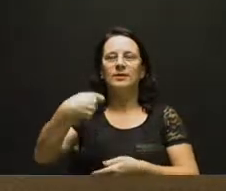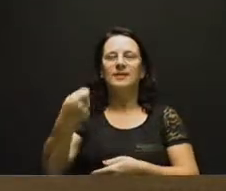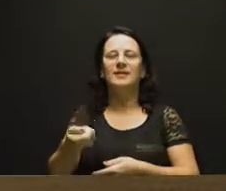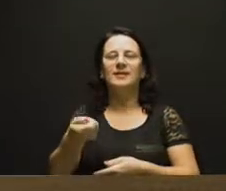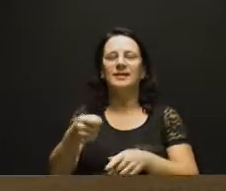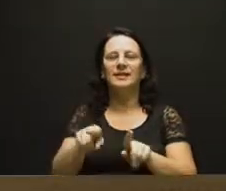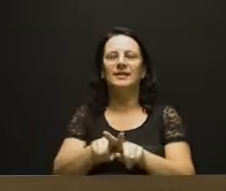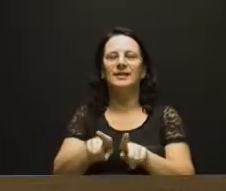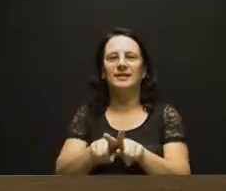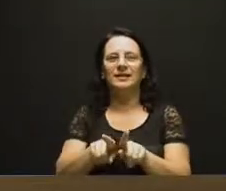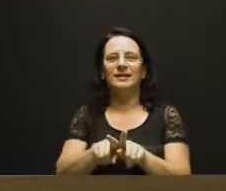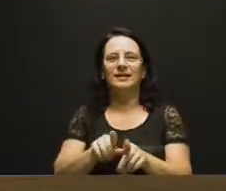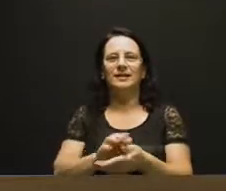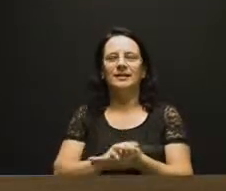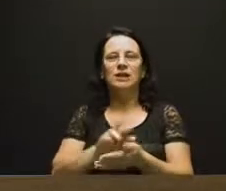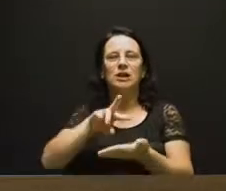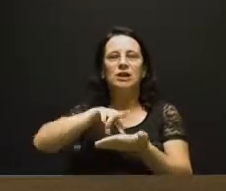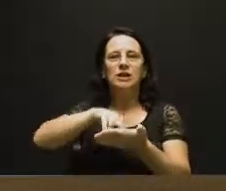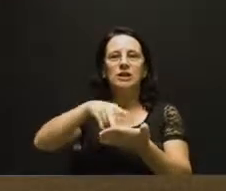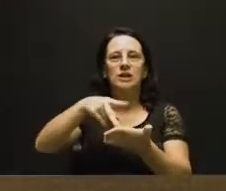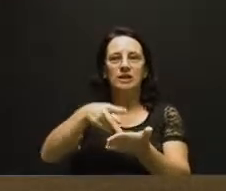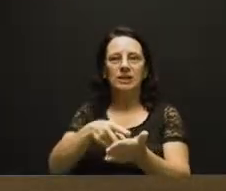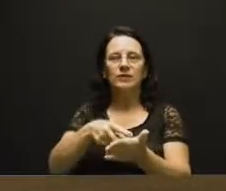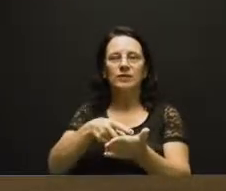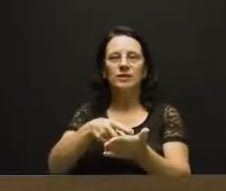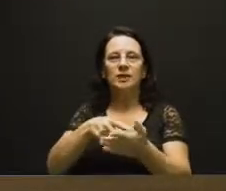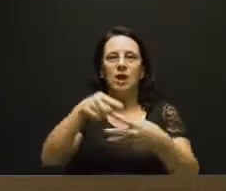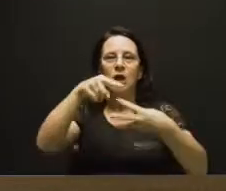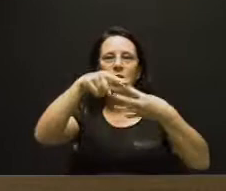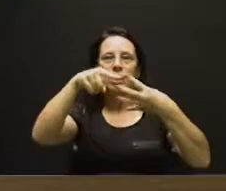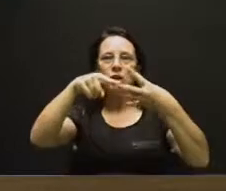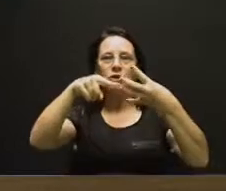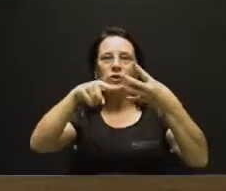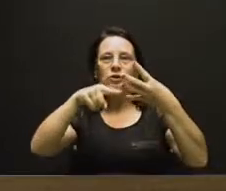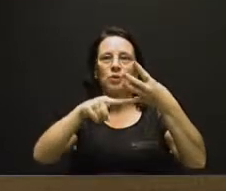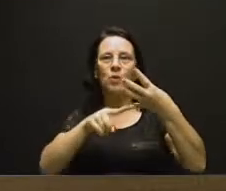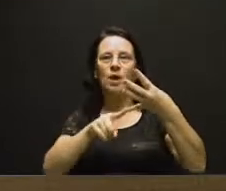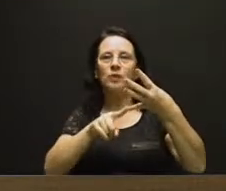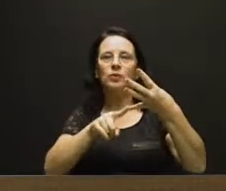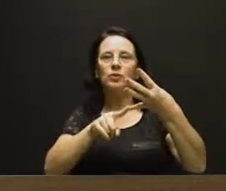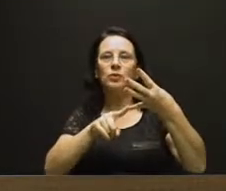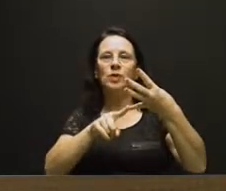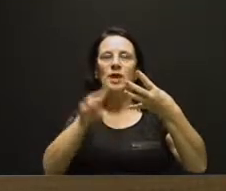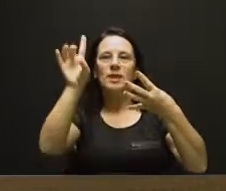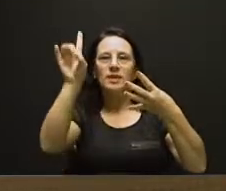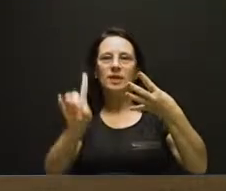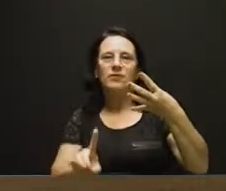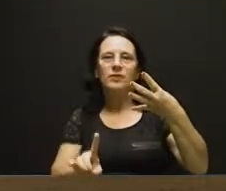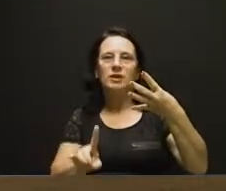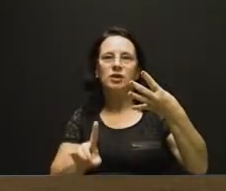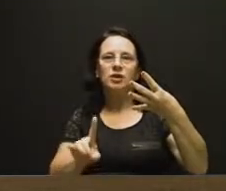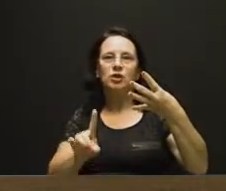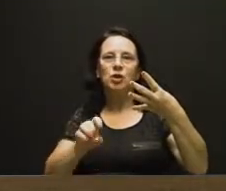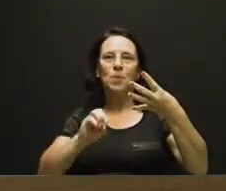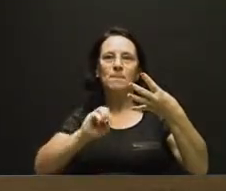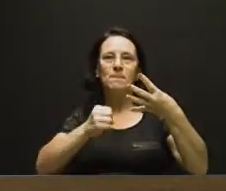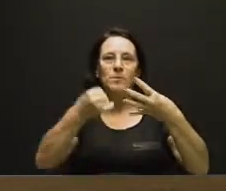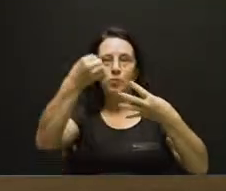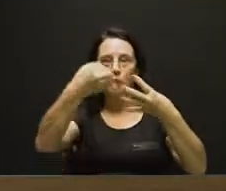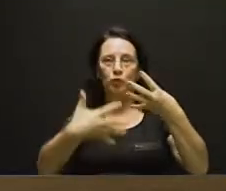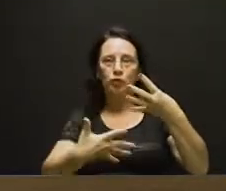que significam as quatro deficiências ea cabeça com deficiência múltipla ok